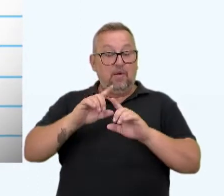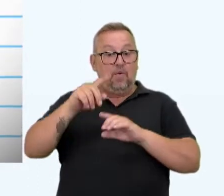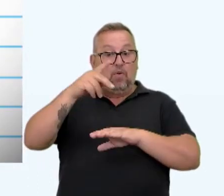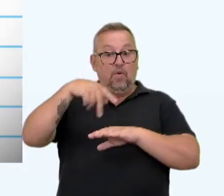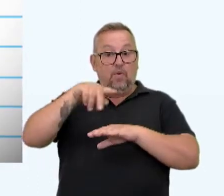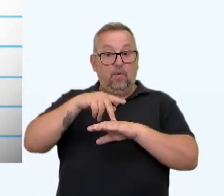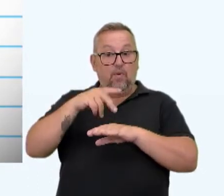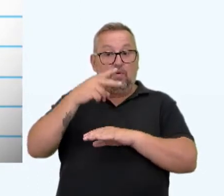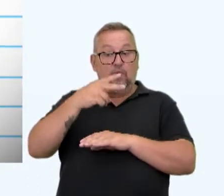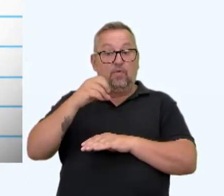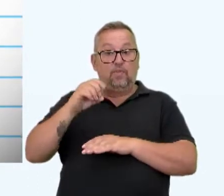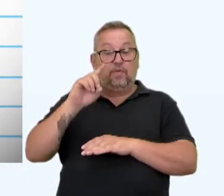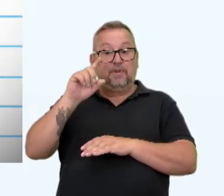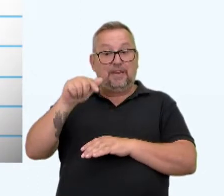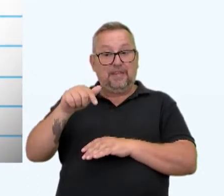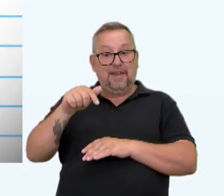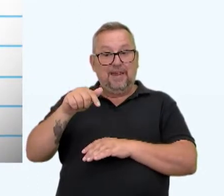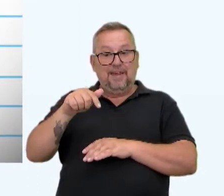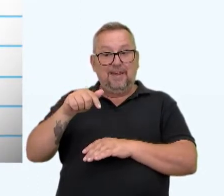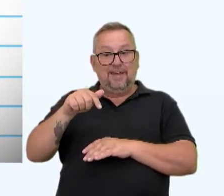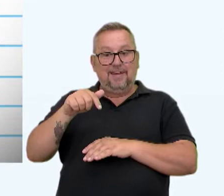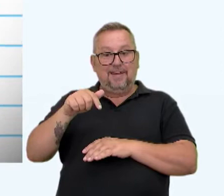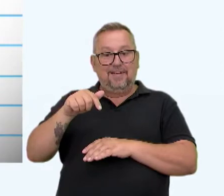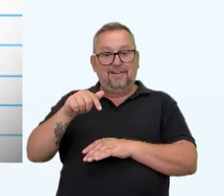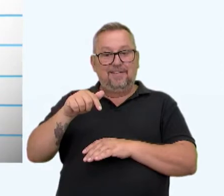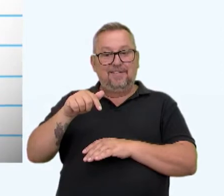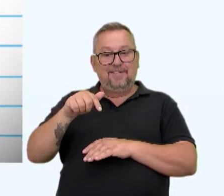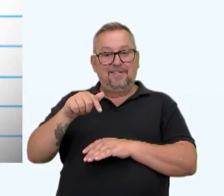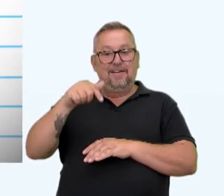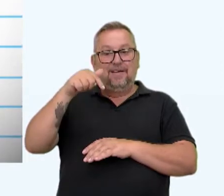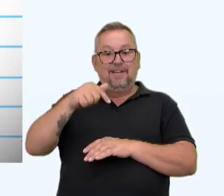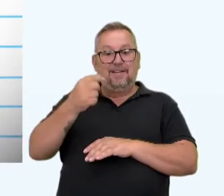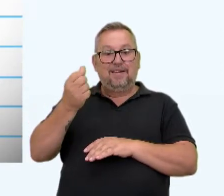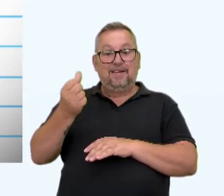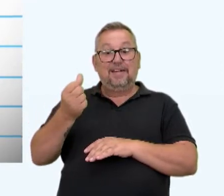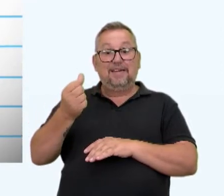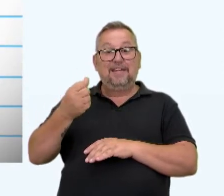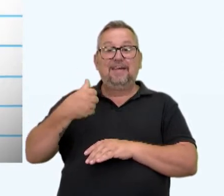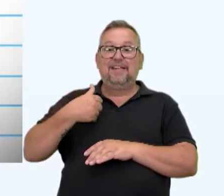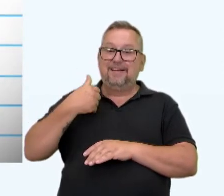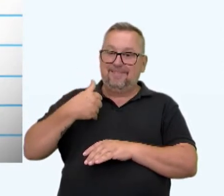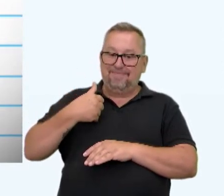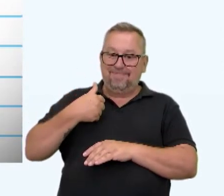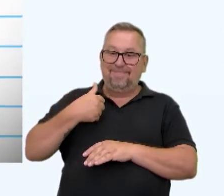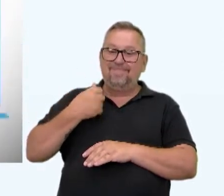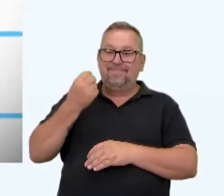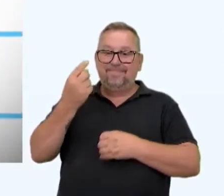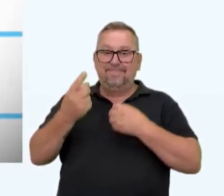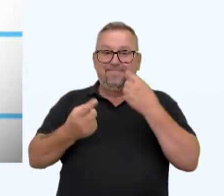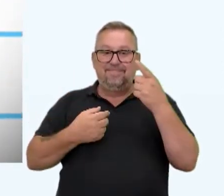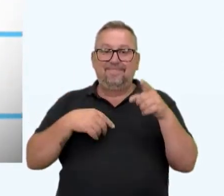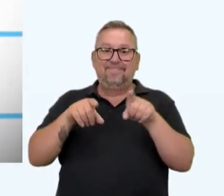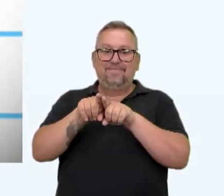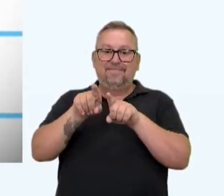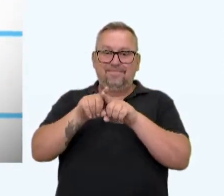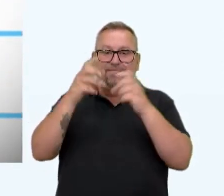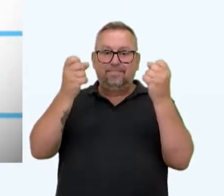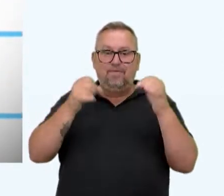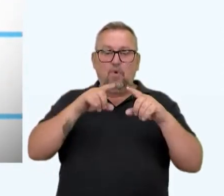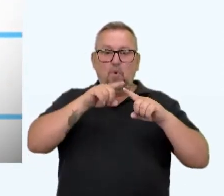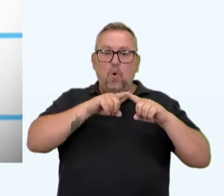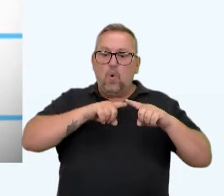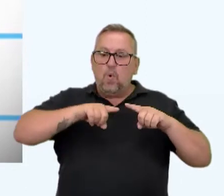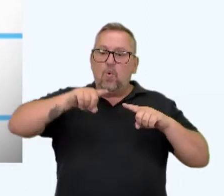em 2017, a expectativa de vida é de 76 anos. Alguns pontos que explicam esse aumento em